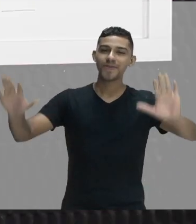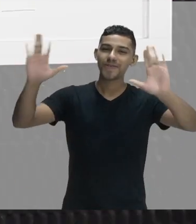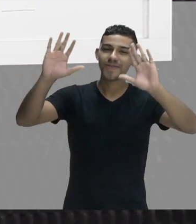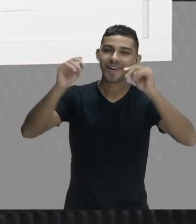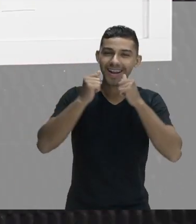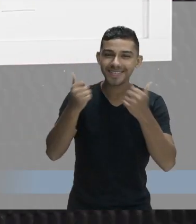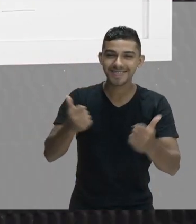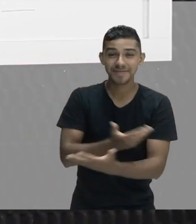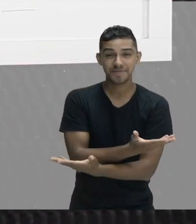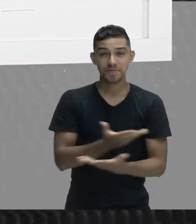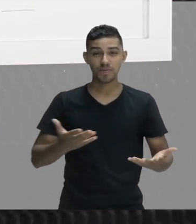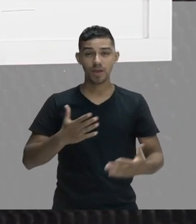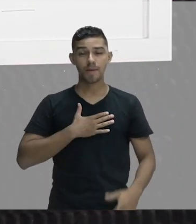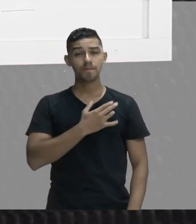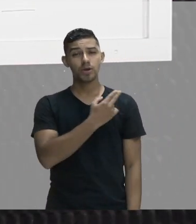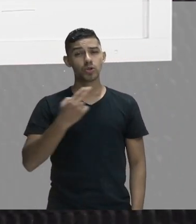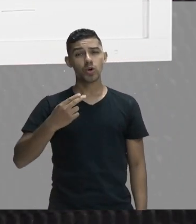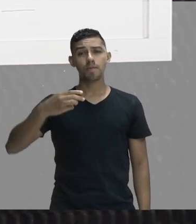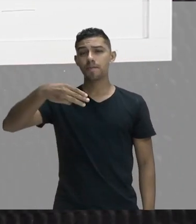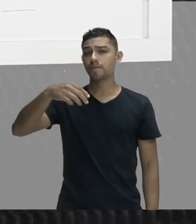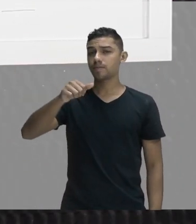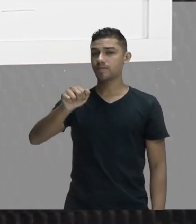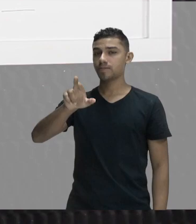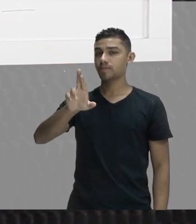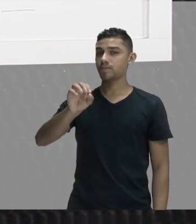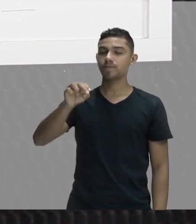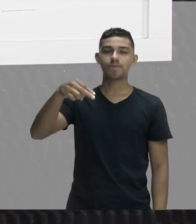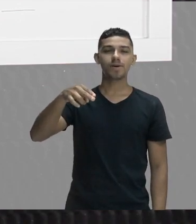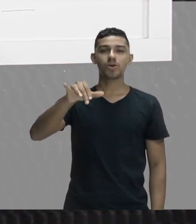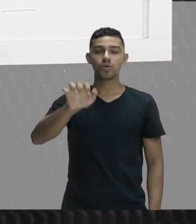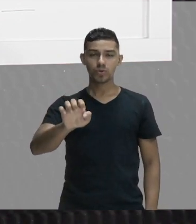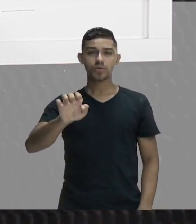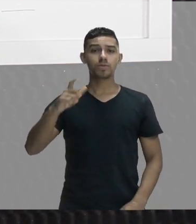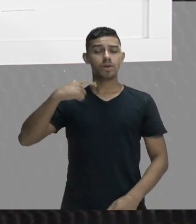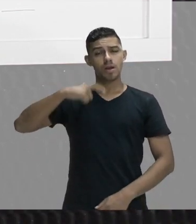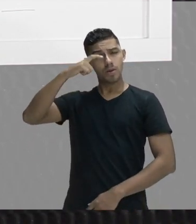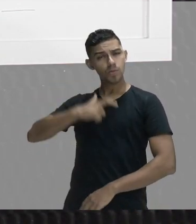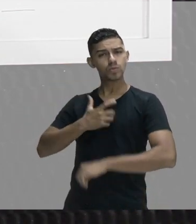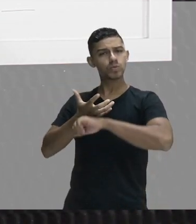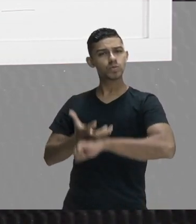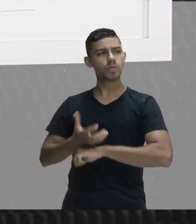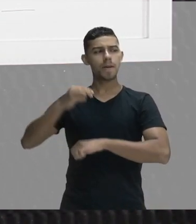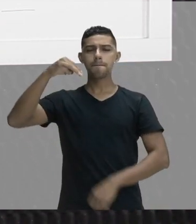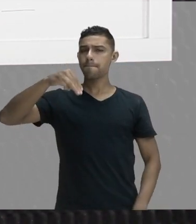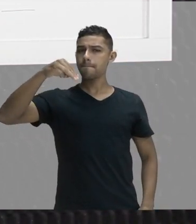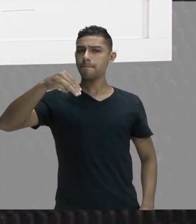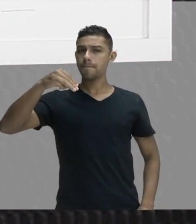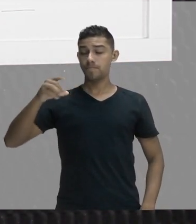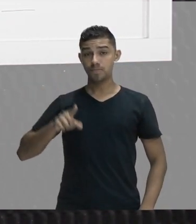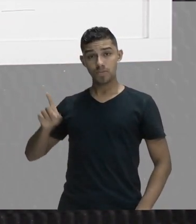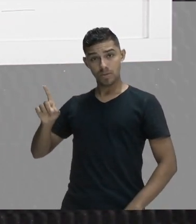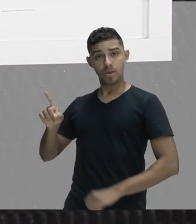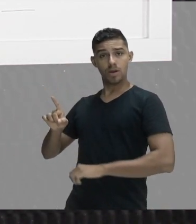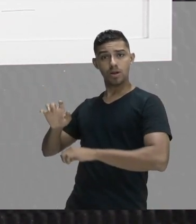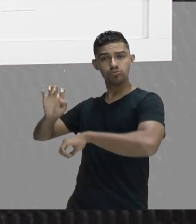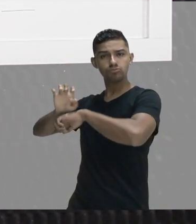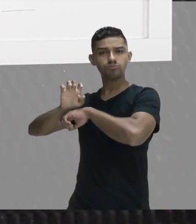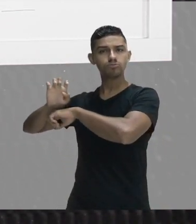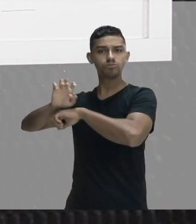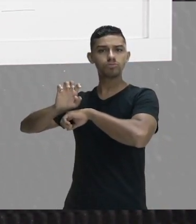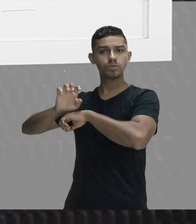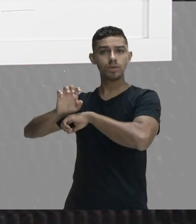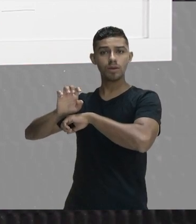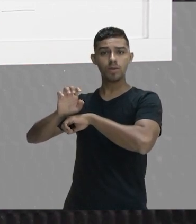Oi, pessoal. Eu sou o Maroni Beckman, professor de matemática da Rede Estadual de Ensino. E hoje a gente vai falar um pouquinho